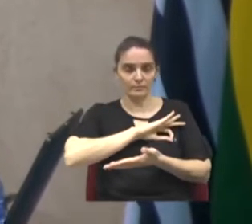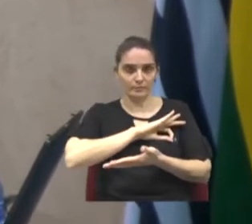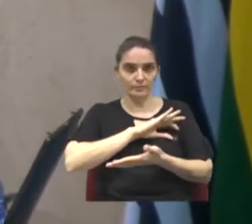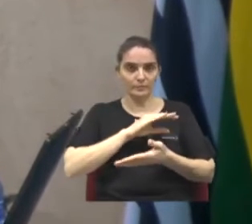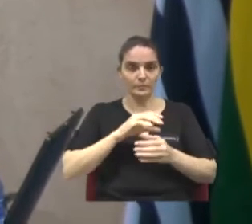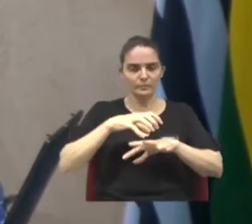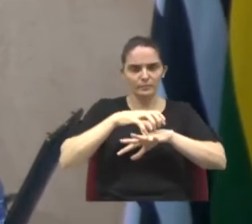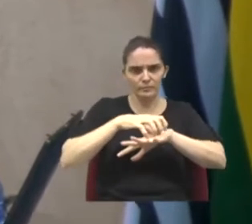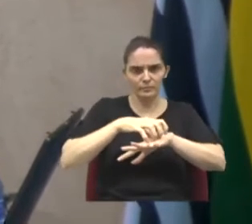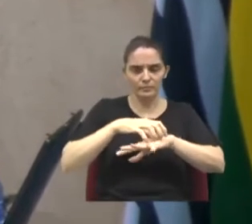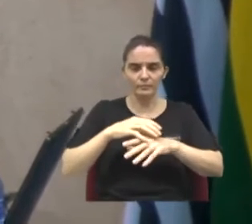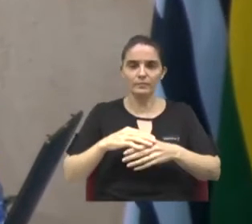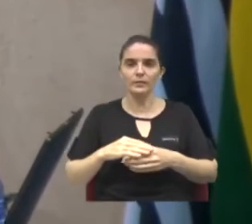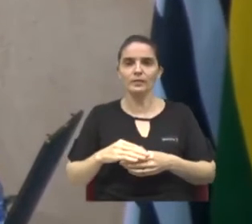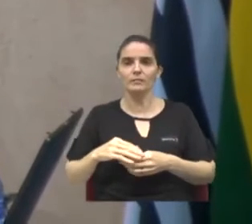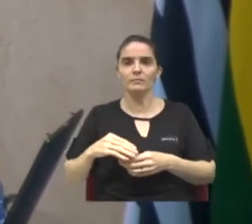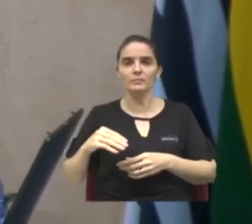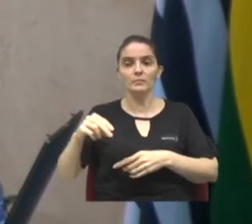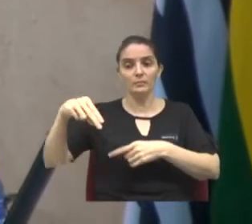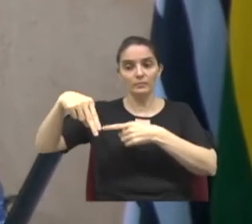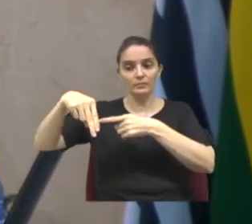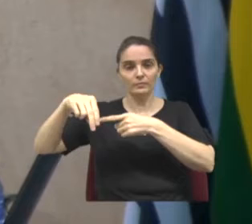delegada.